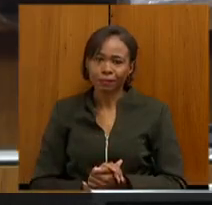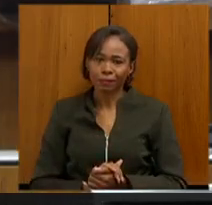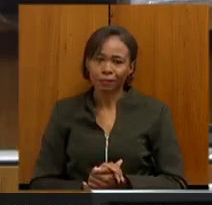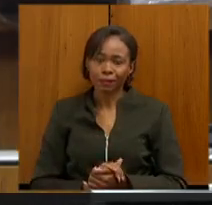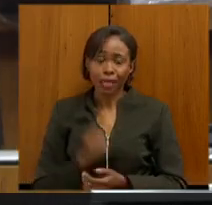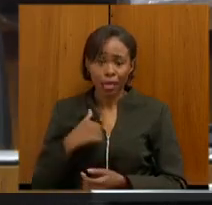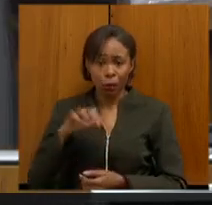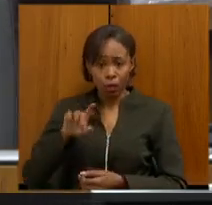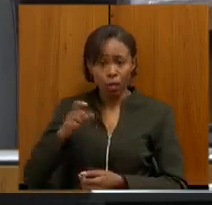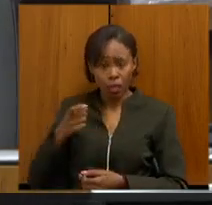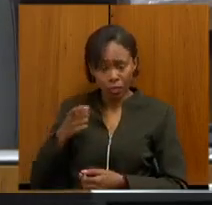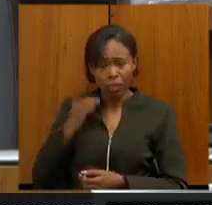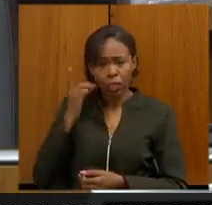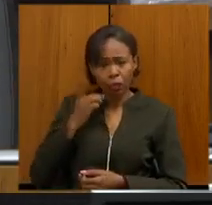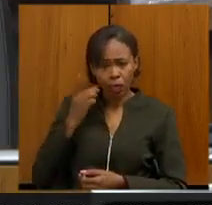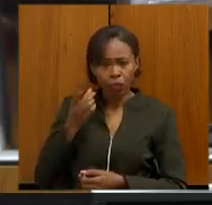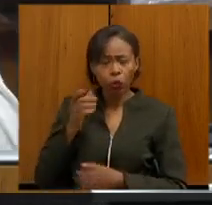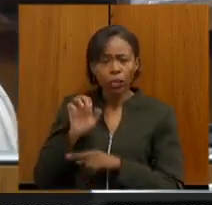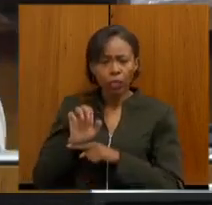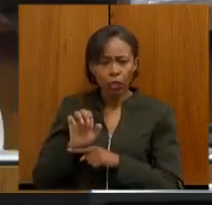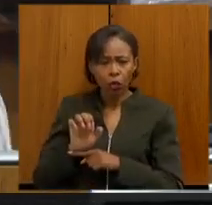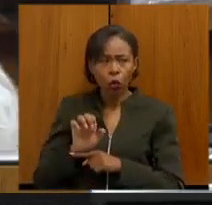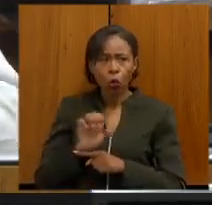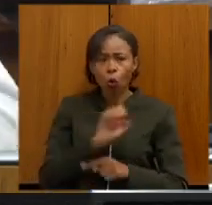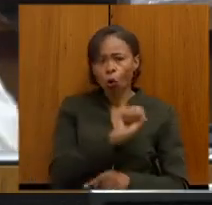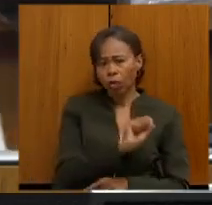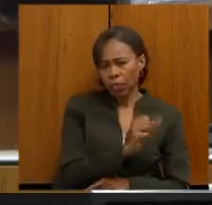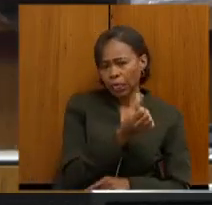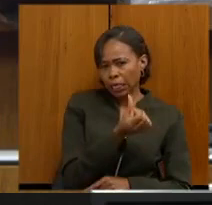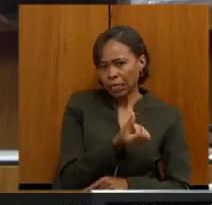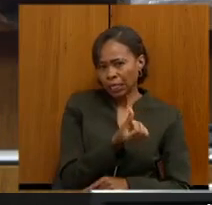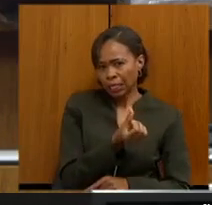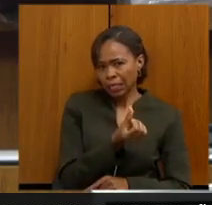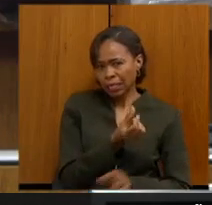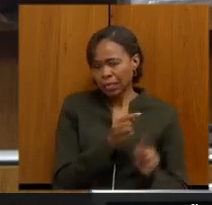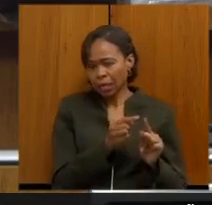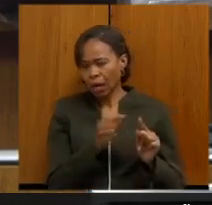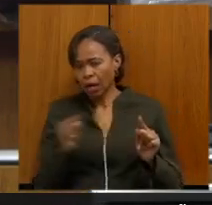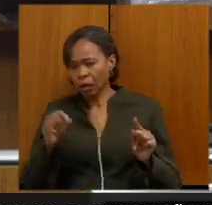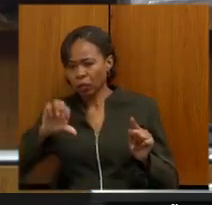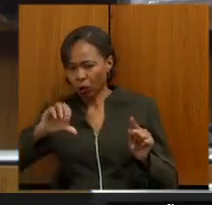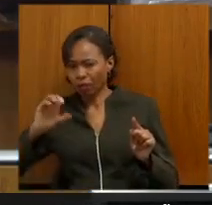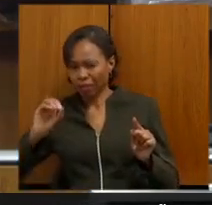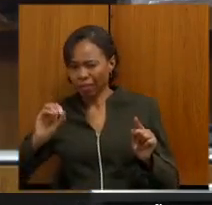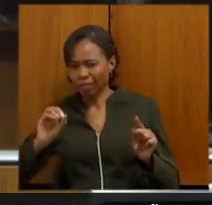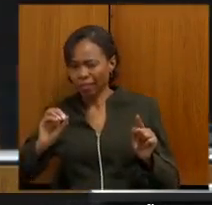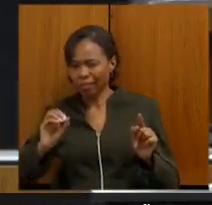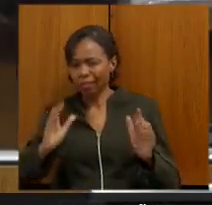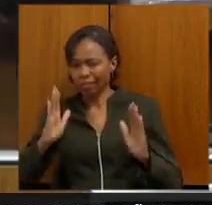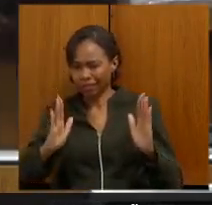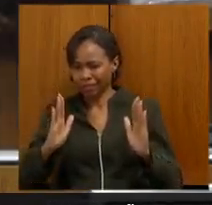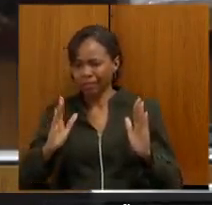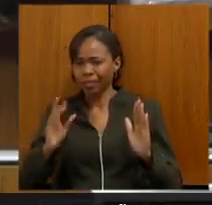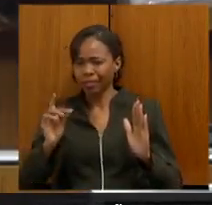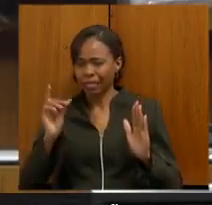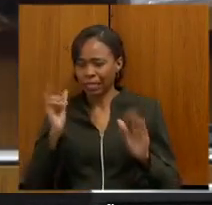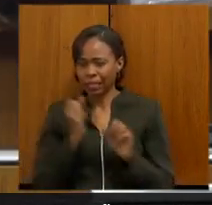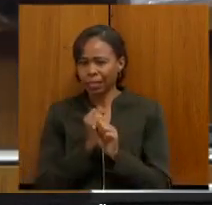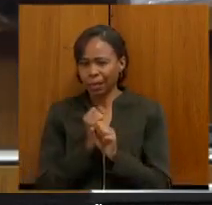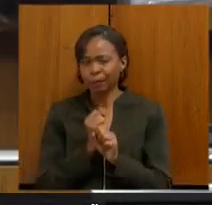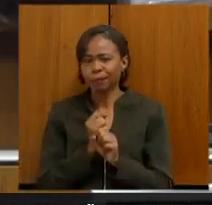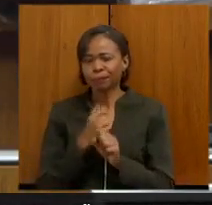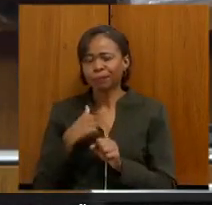fui deputado estadual 86/90 faz tempo né Eu me lembro que uma vez eu fui Anahí